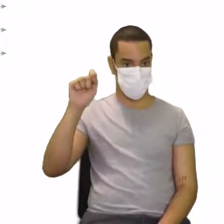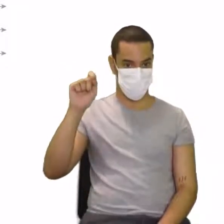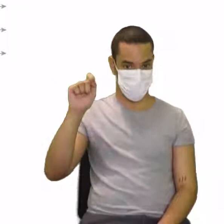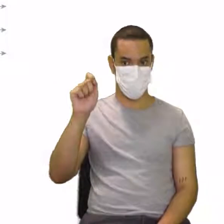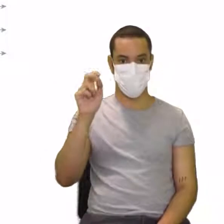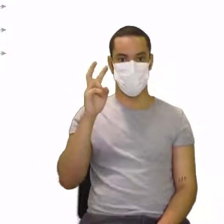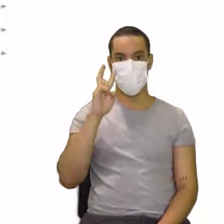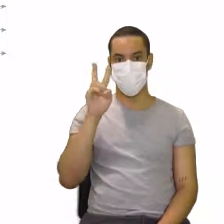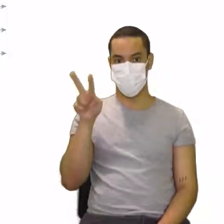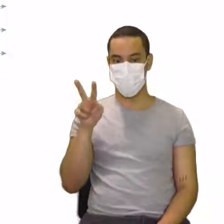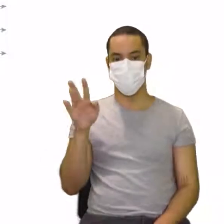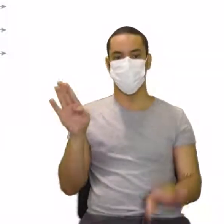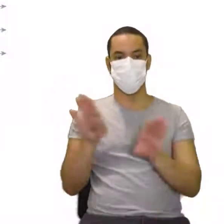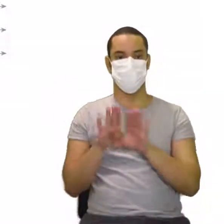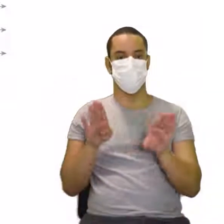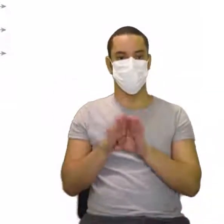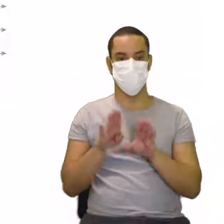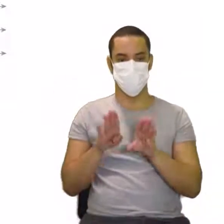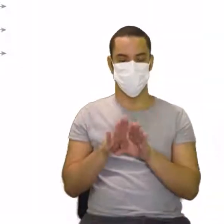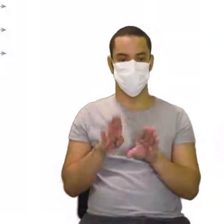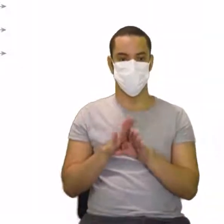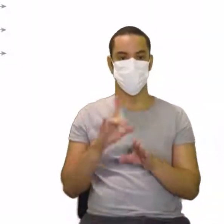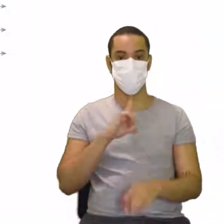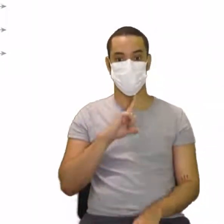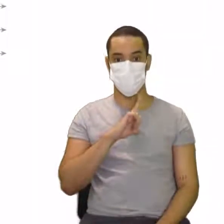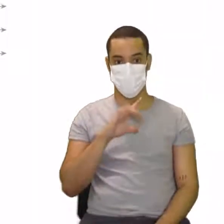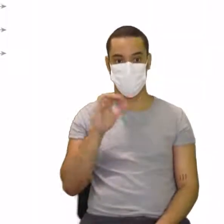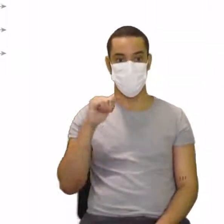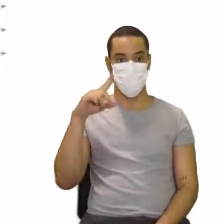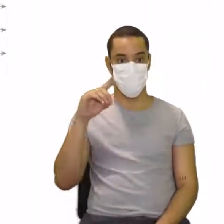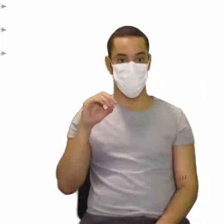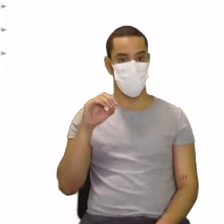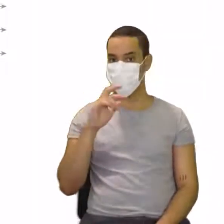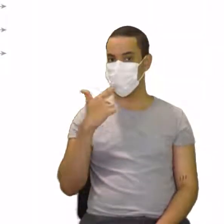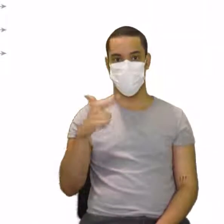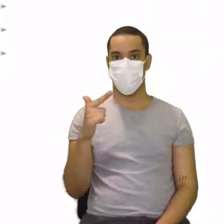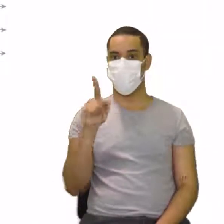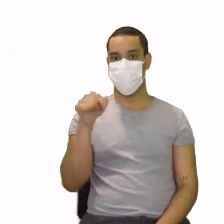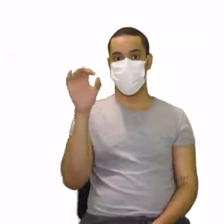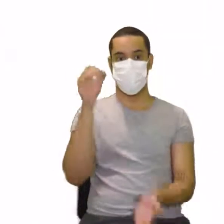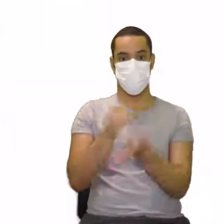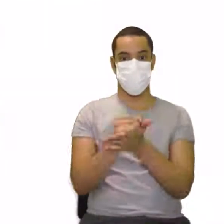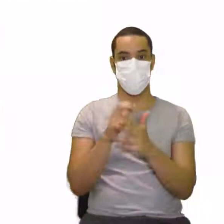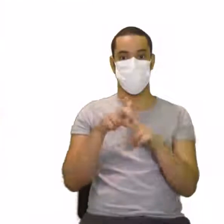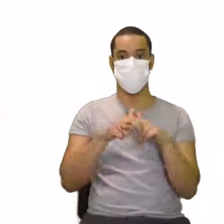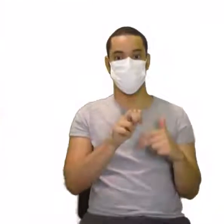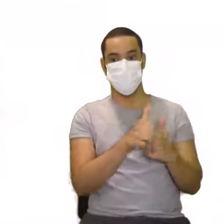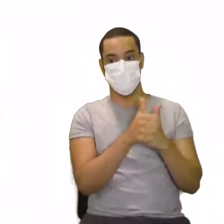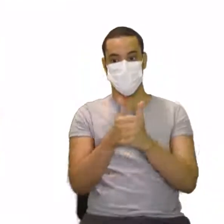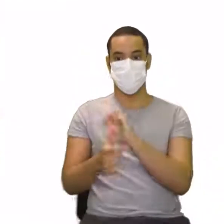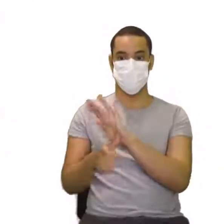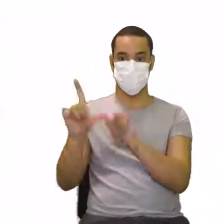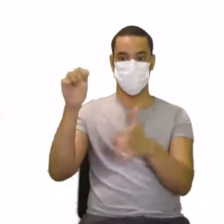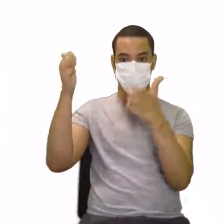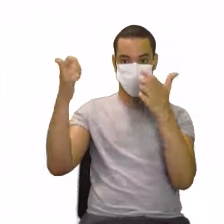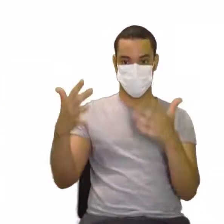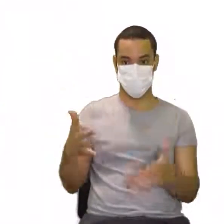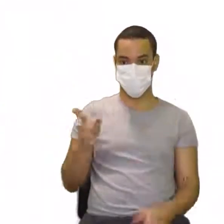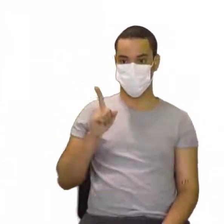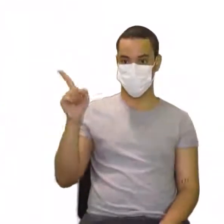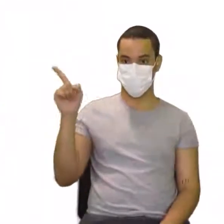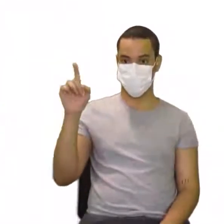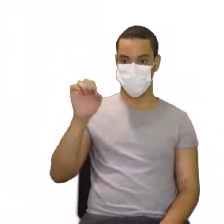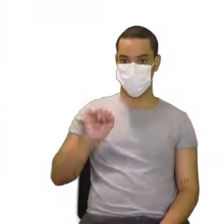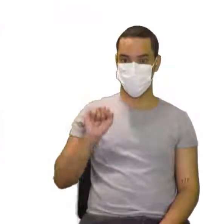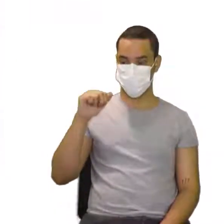observar pelas setinhas, o ângulo formado aqui é zero. E de acordo com a nossa definição anterior aqui, ó, o seno